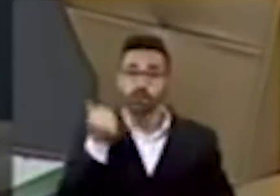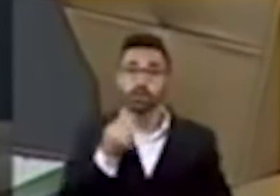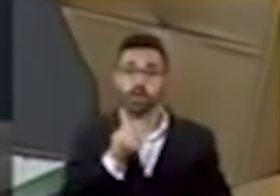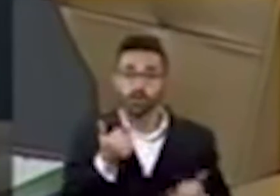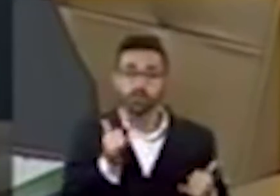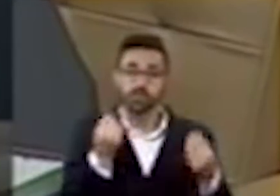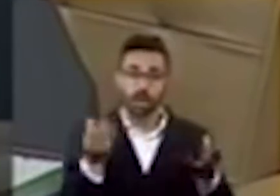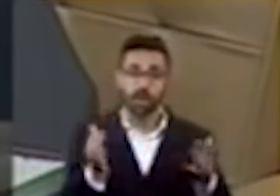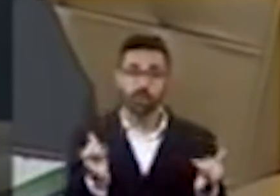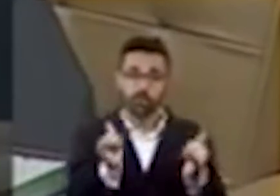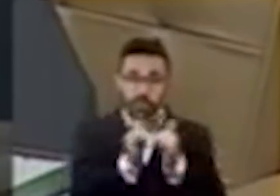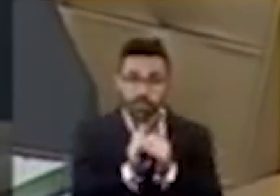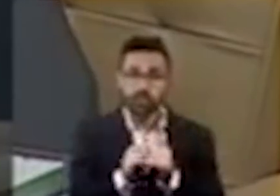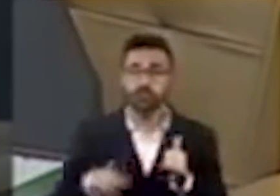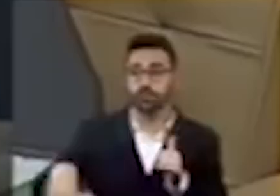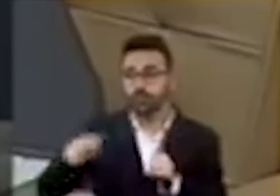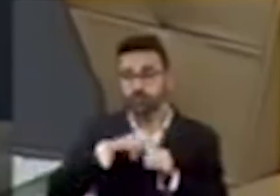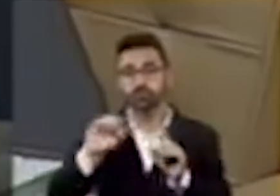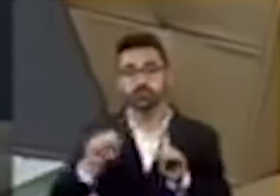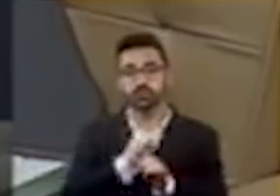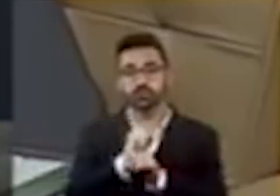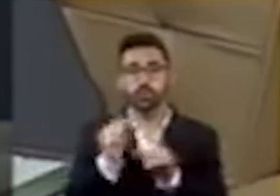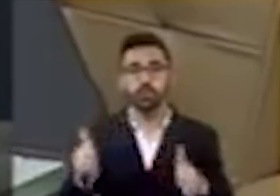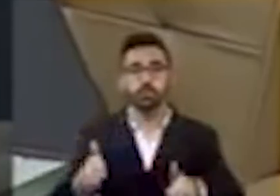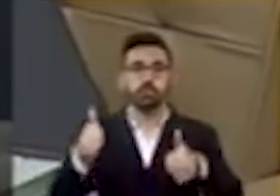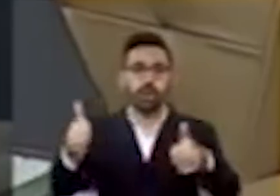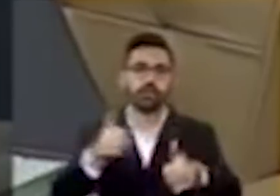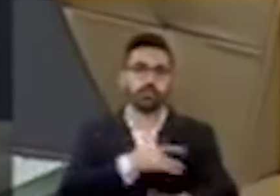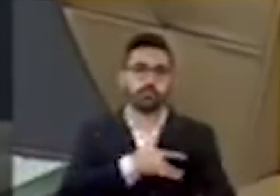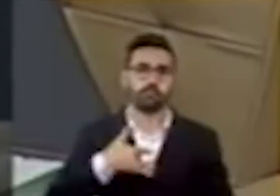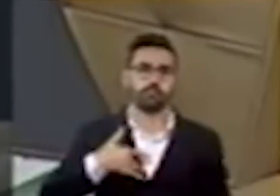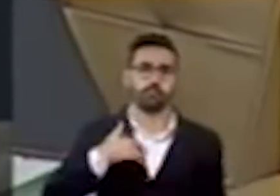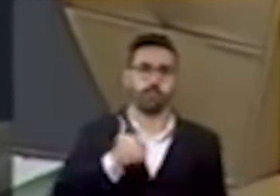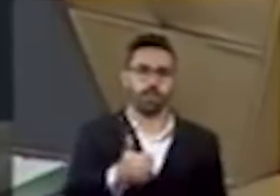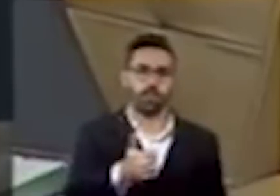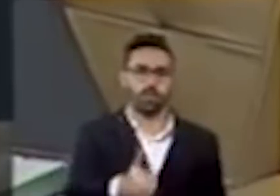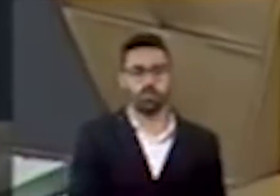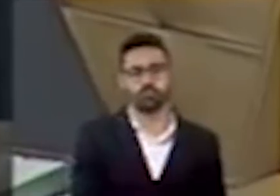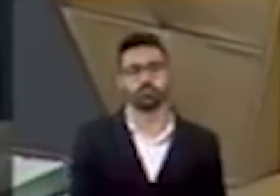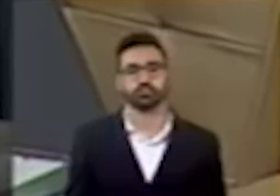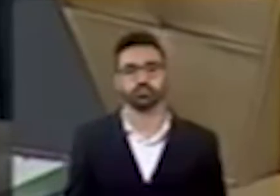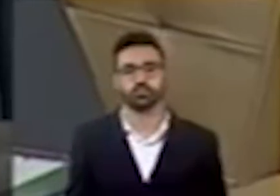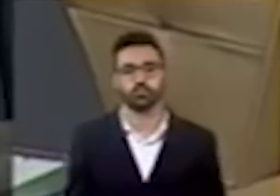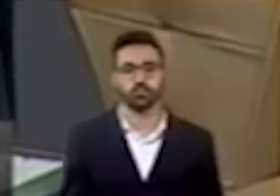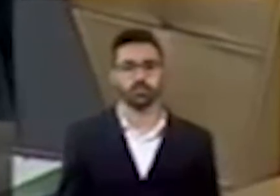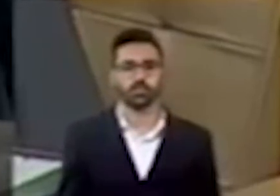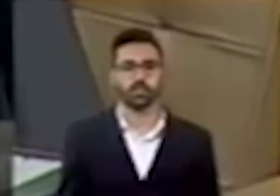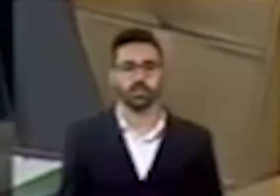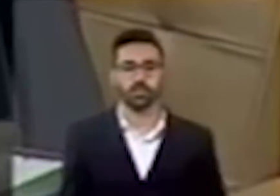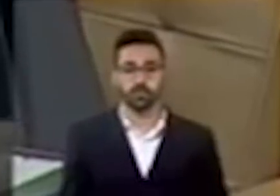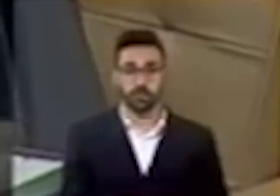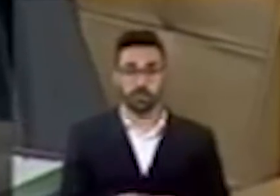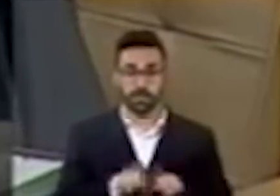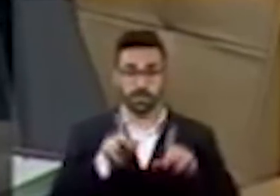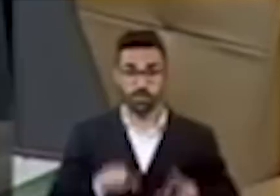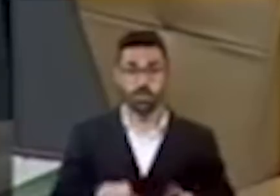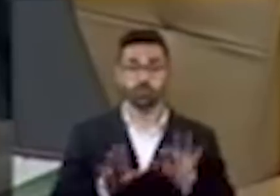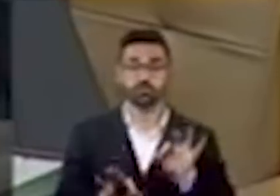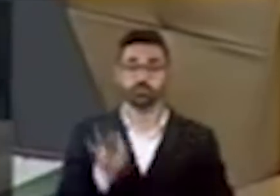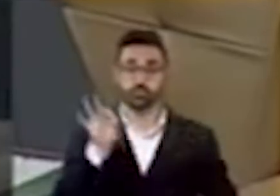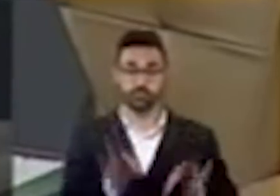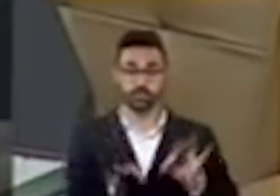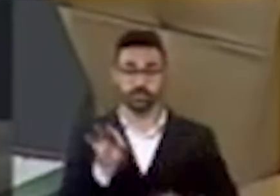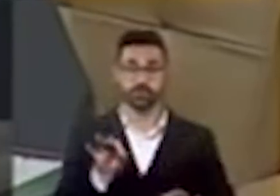servido, flexionando menos do que a sentença fixada. Fecho aspas. Mais especificamente, no julgamento do